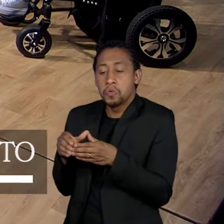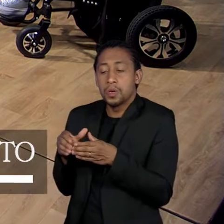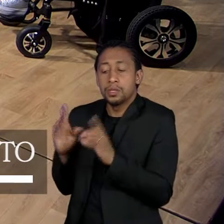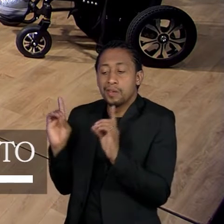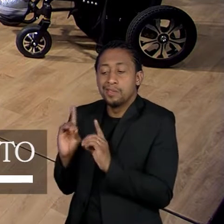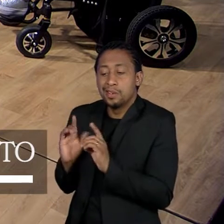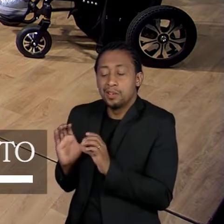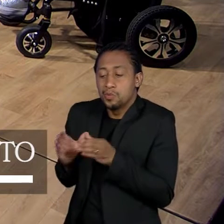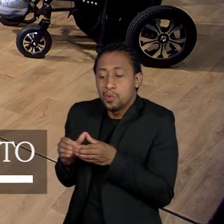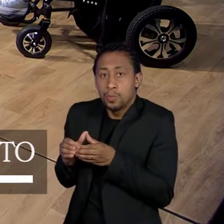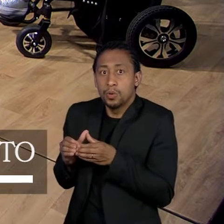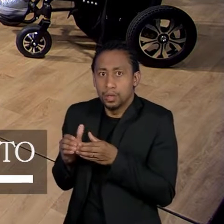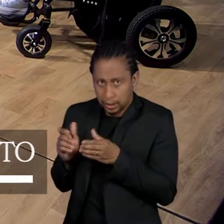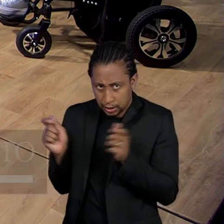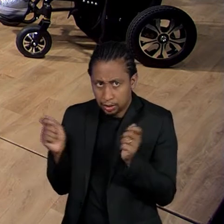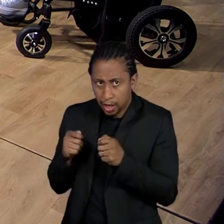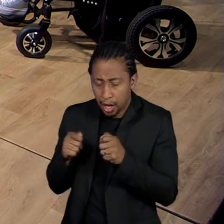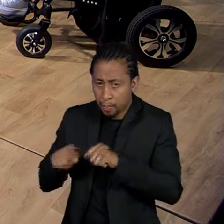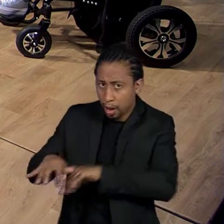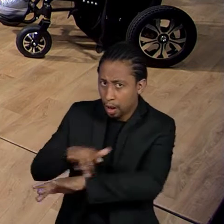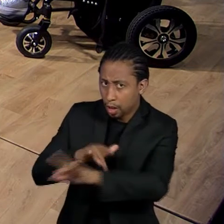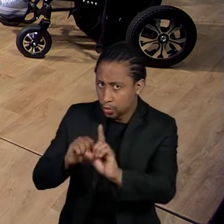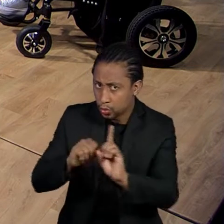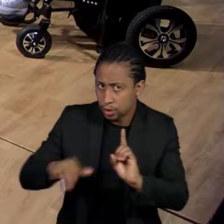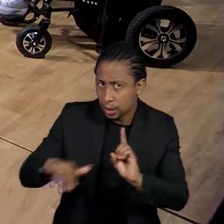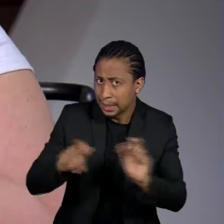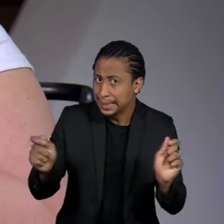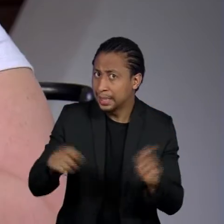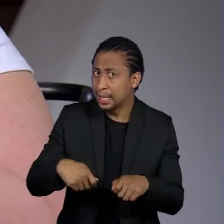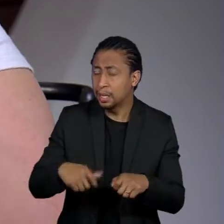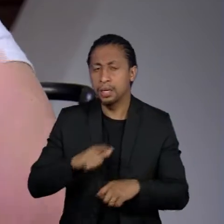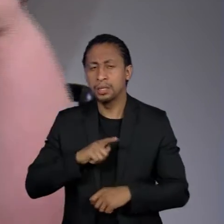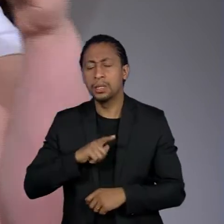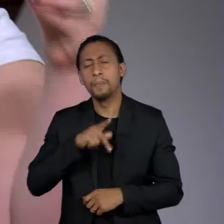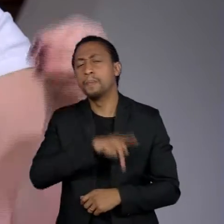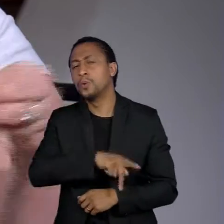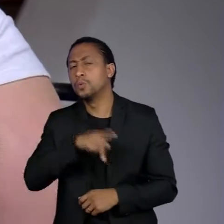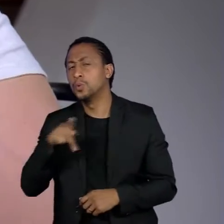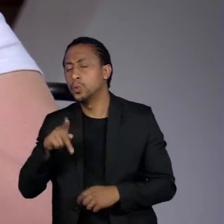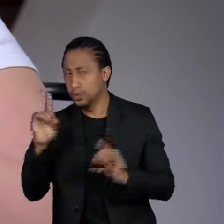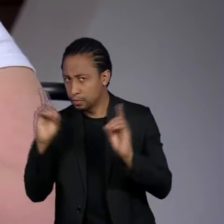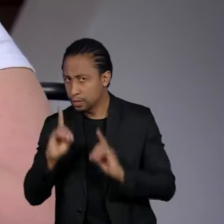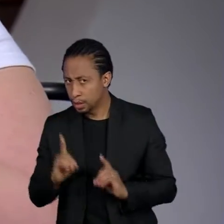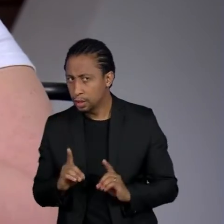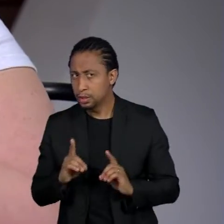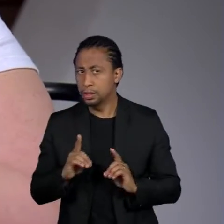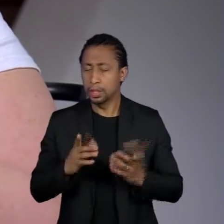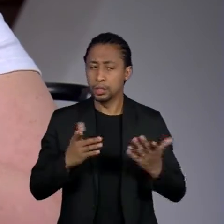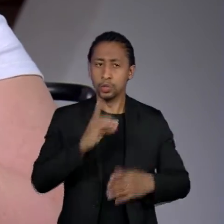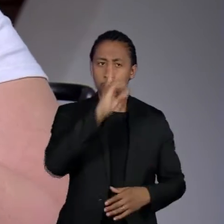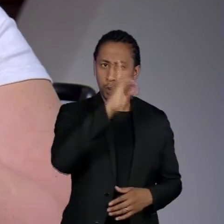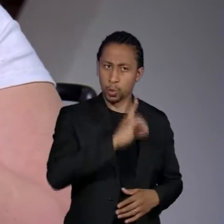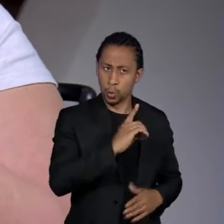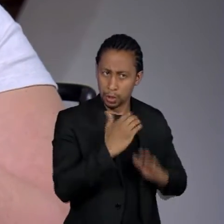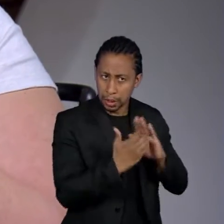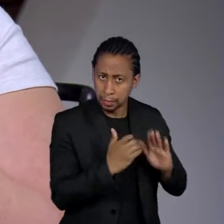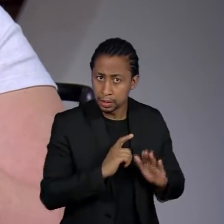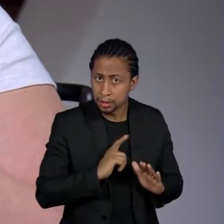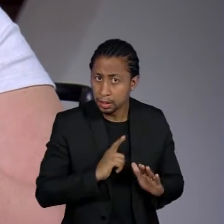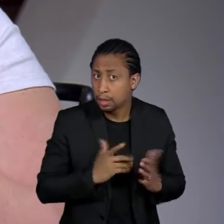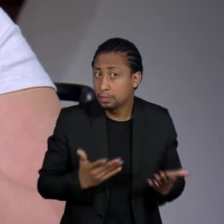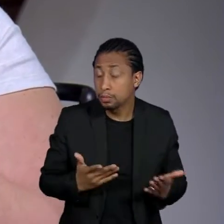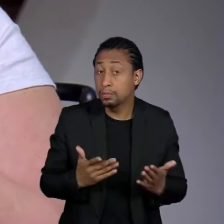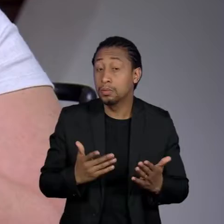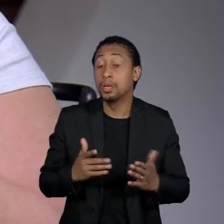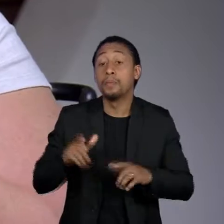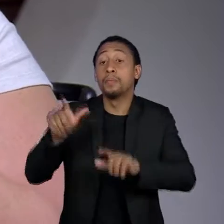deficiência estão frequentando as escolas, nós temos professores com deficiência, nós temos diretores de empresas. As pessoas com deficiência da